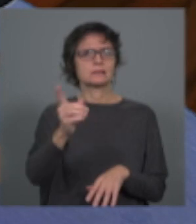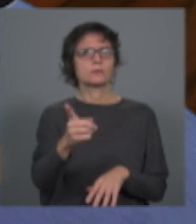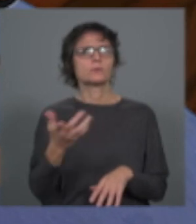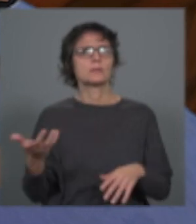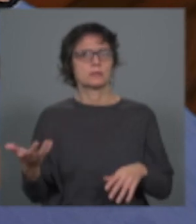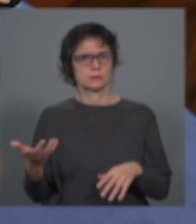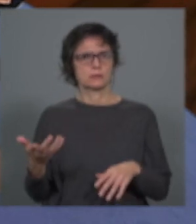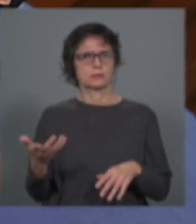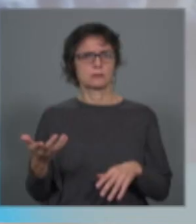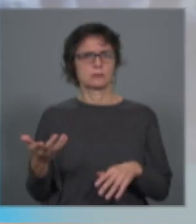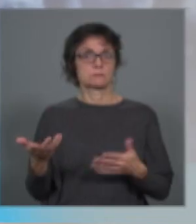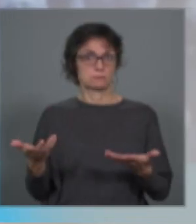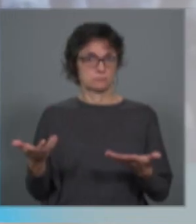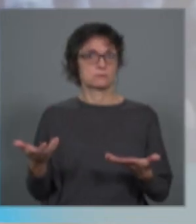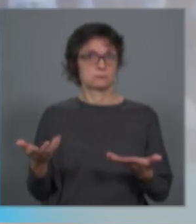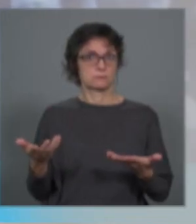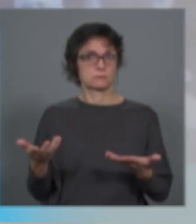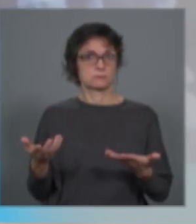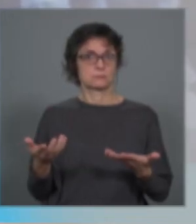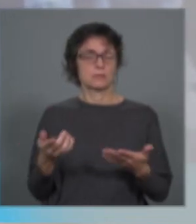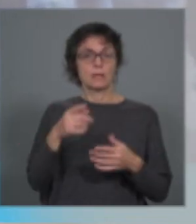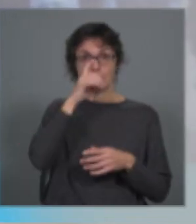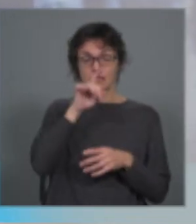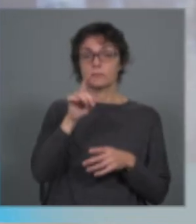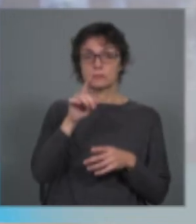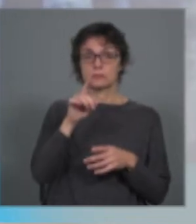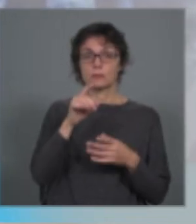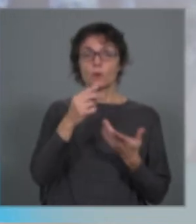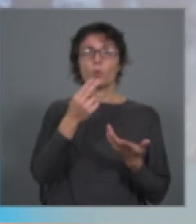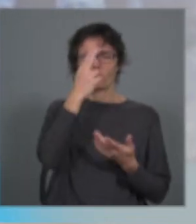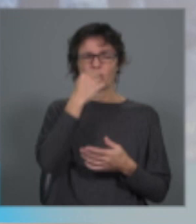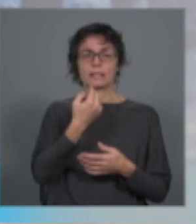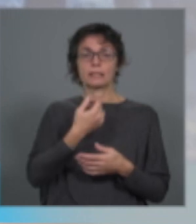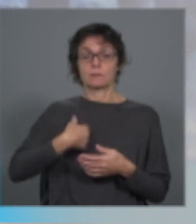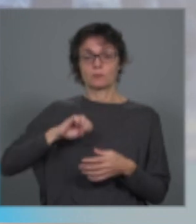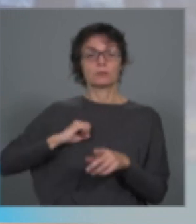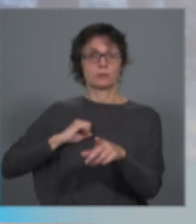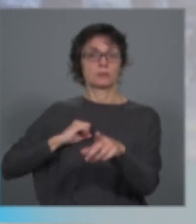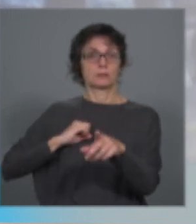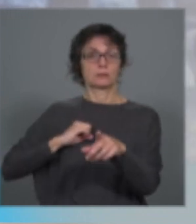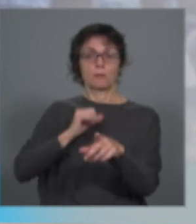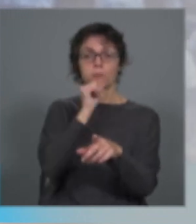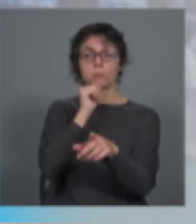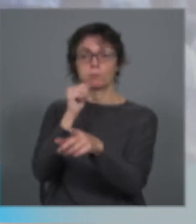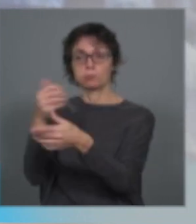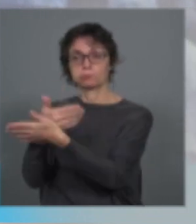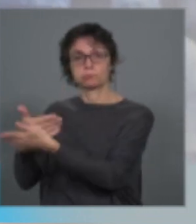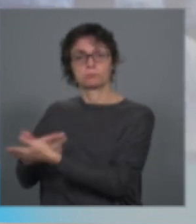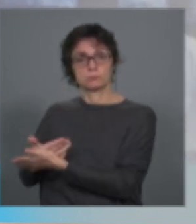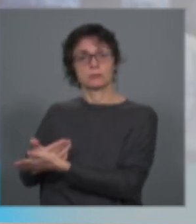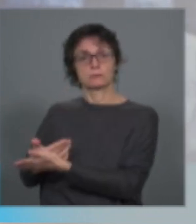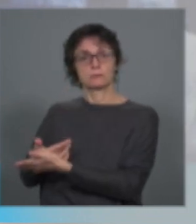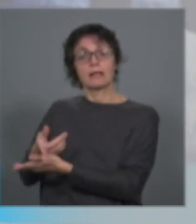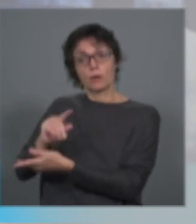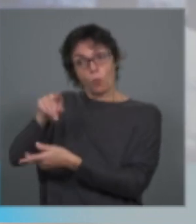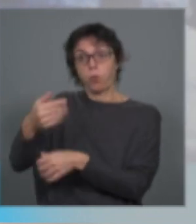milhões da gripe dita espanhola é um número que dá a que pensar, não é? Nada garante que